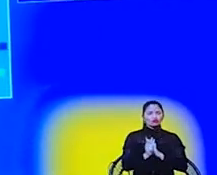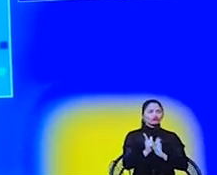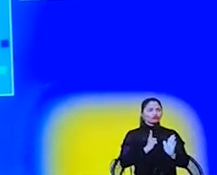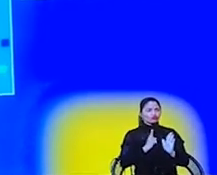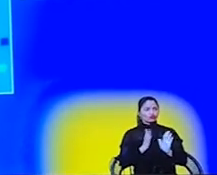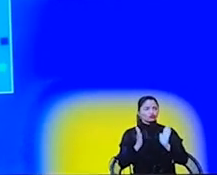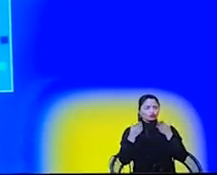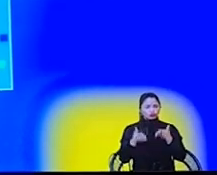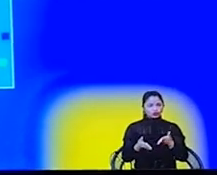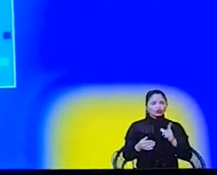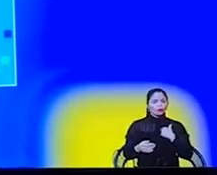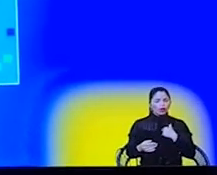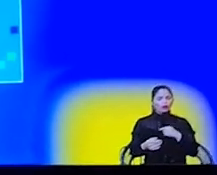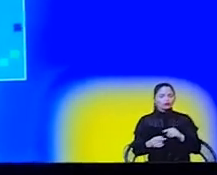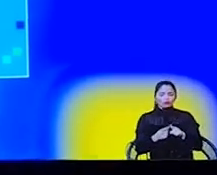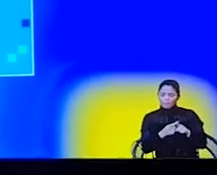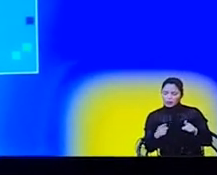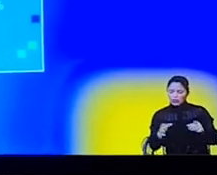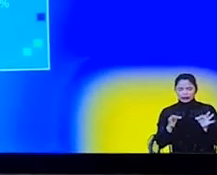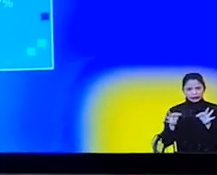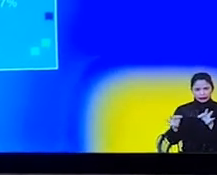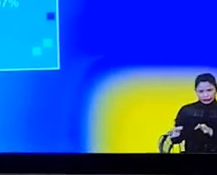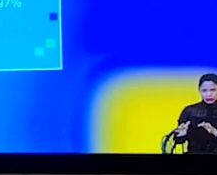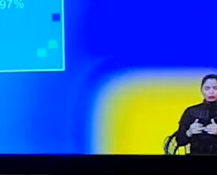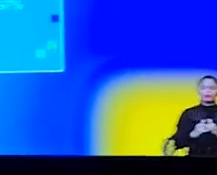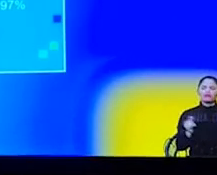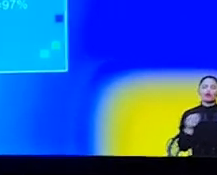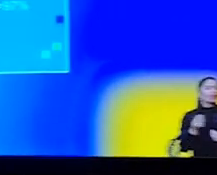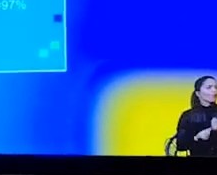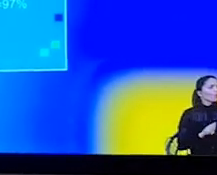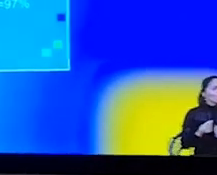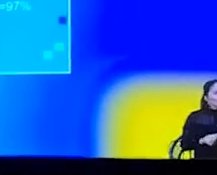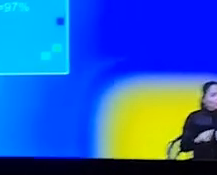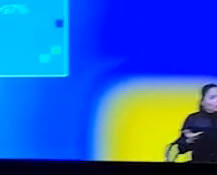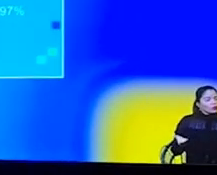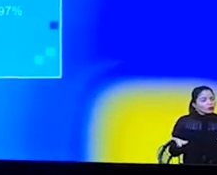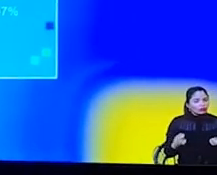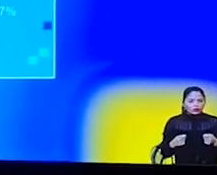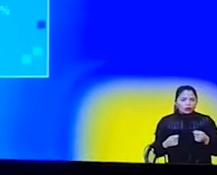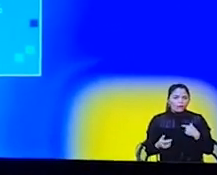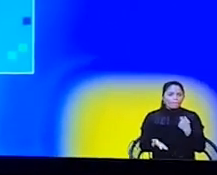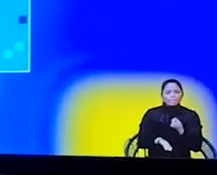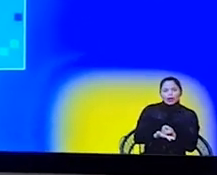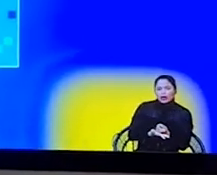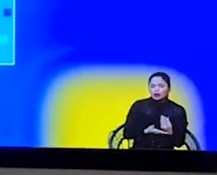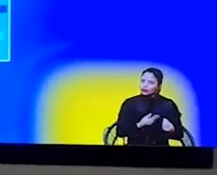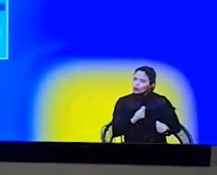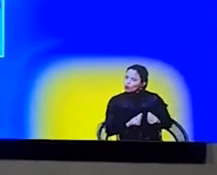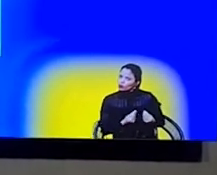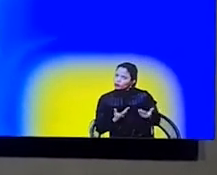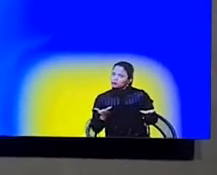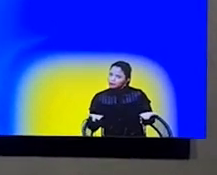ligada ao meu índice de despacho no prazo. Agora me fala como que vai funcionar, o que que eu vou pagar da conta e como eu vou pagar da